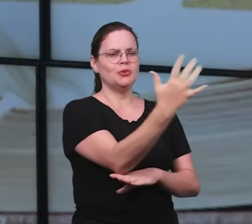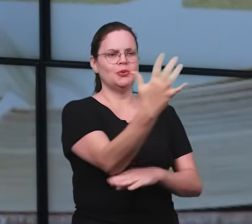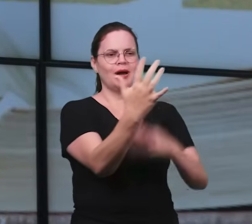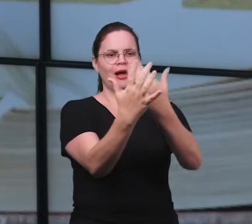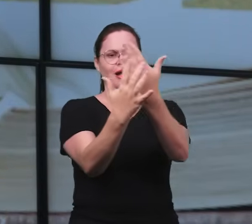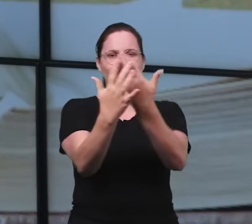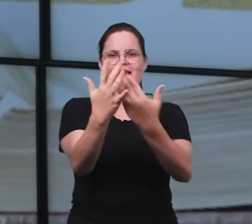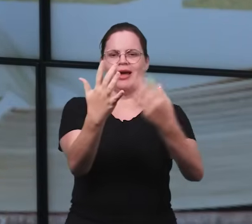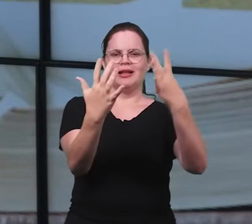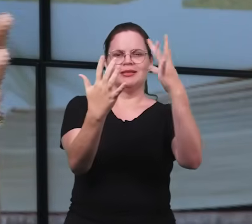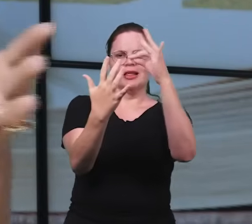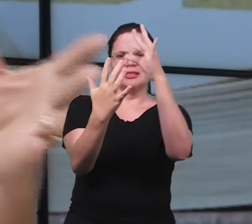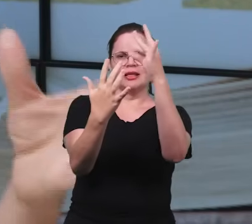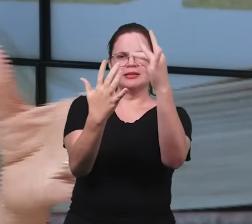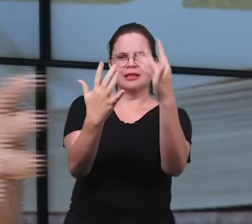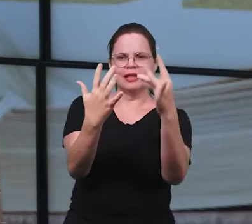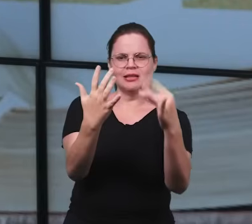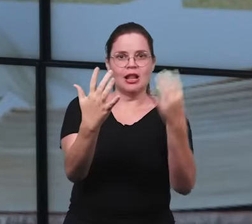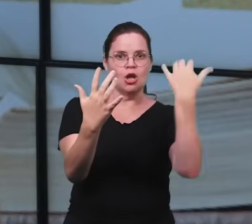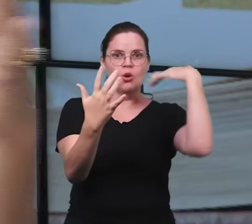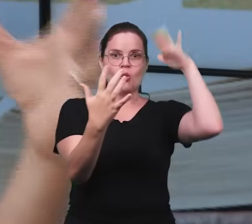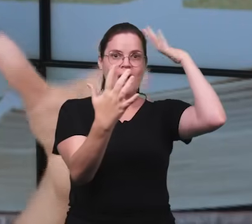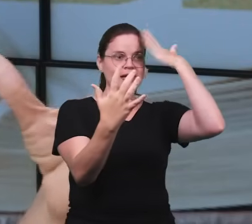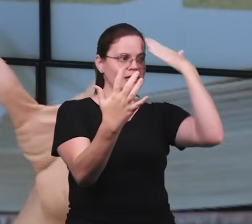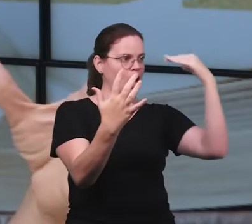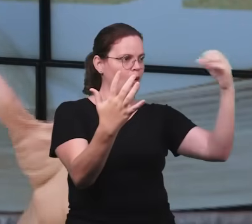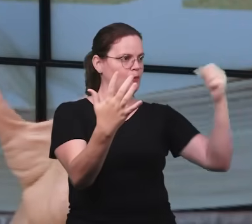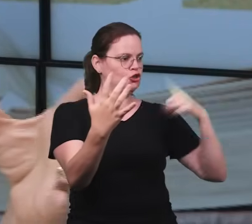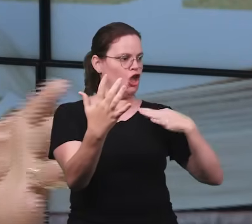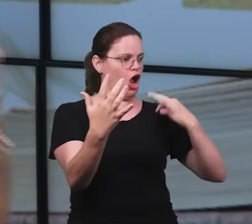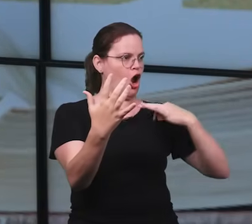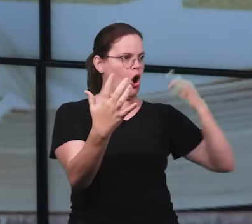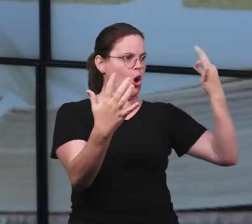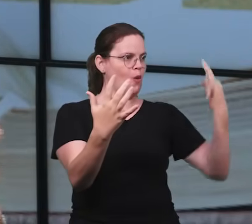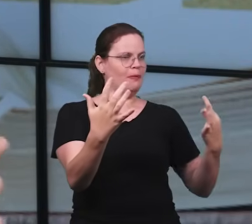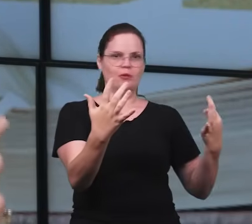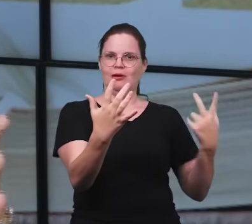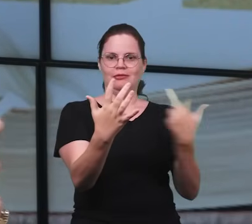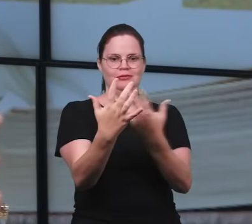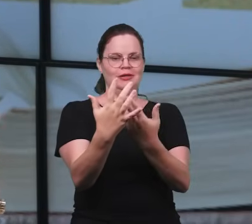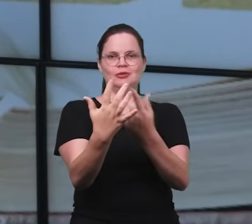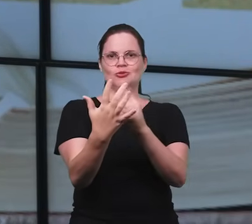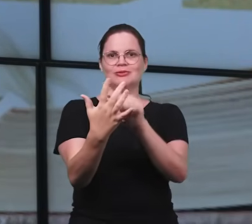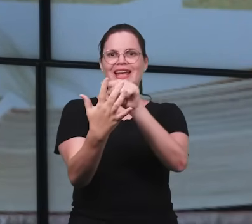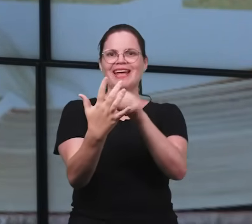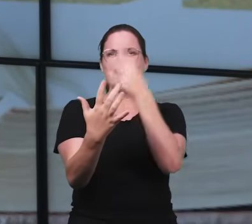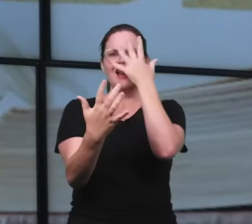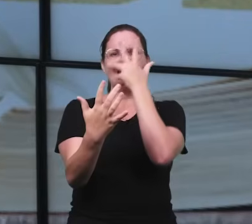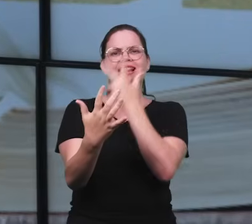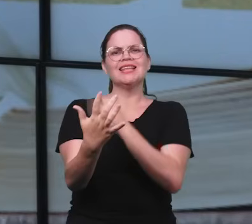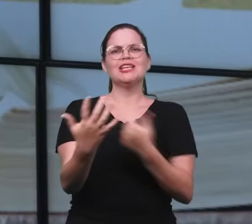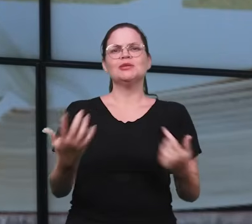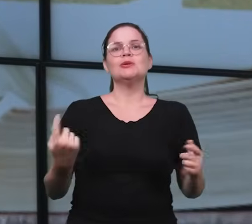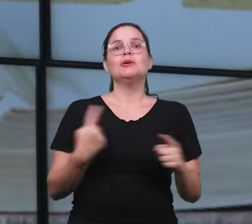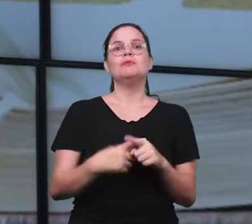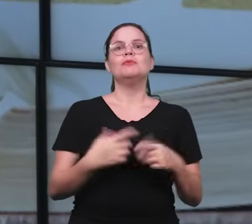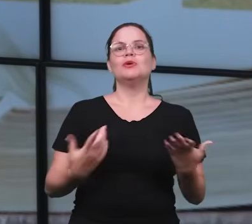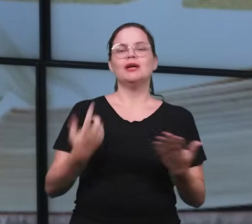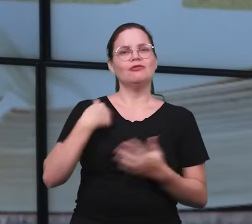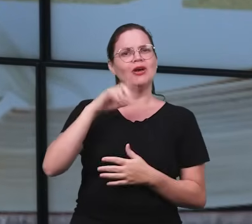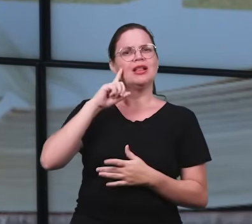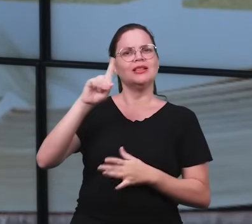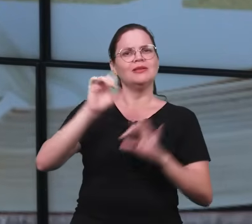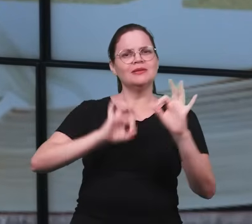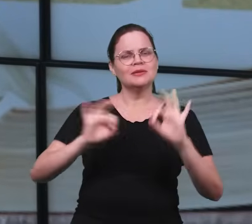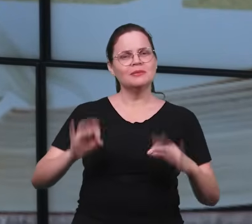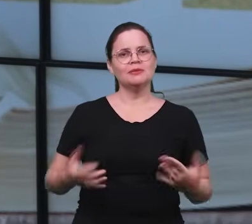Então, e os lírios estão ali lindos. Por quê? Porque foi Deus que fez. Então, não estejais ansiosos